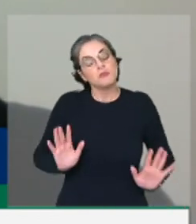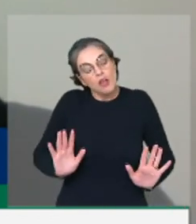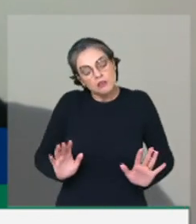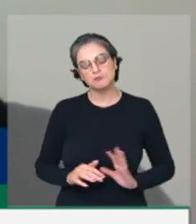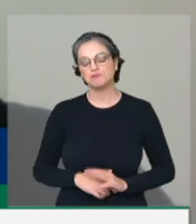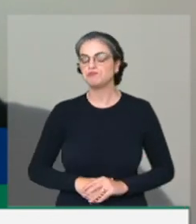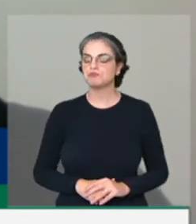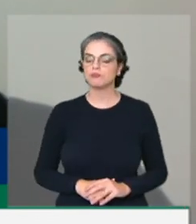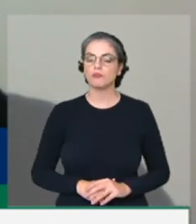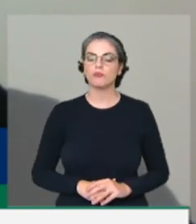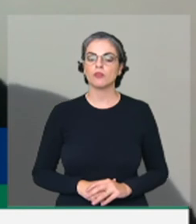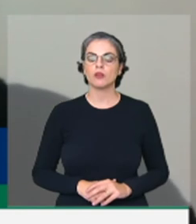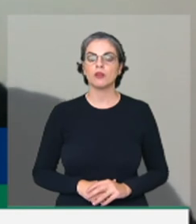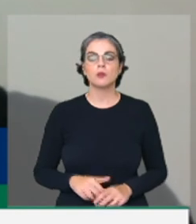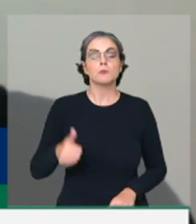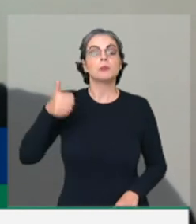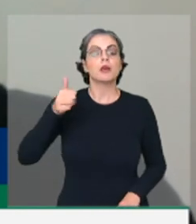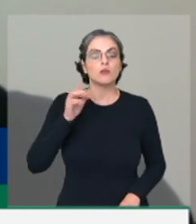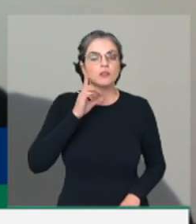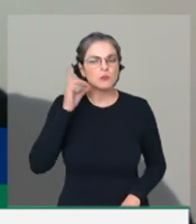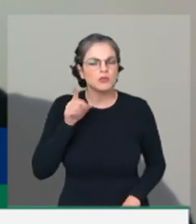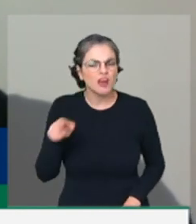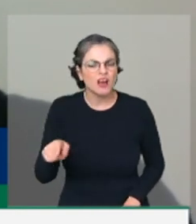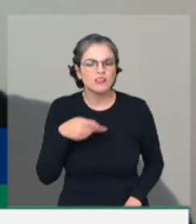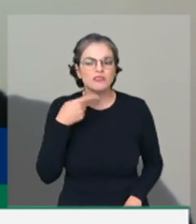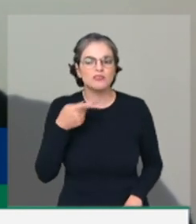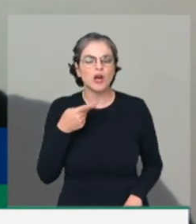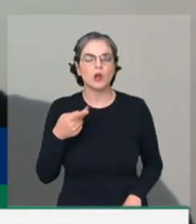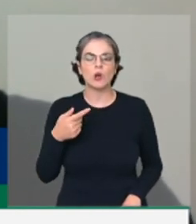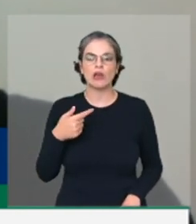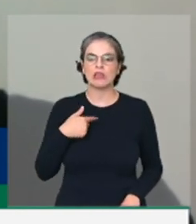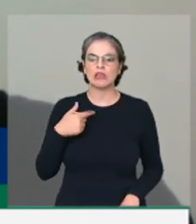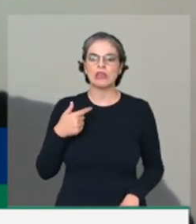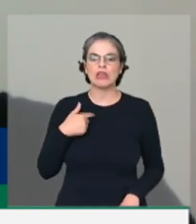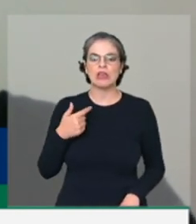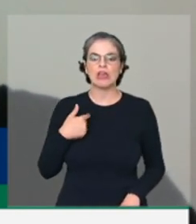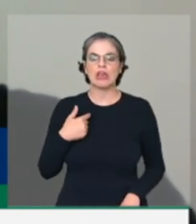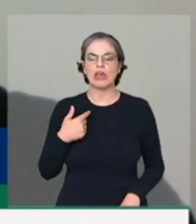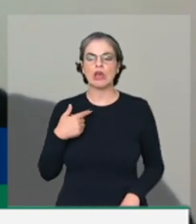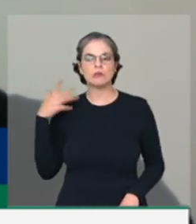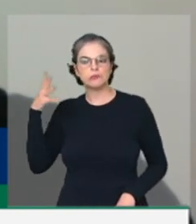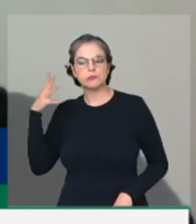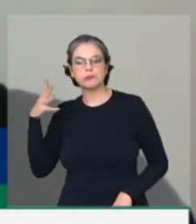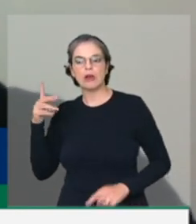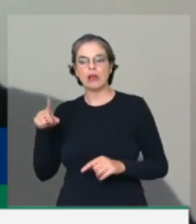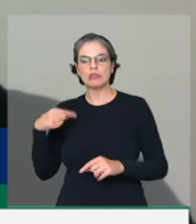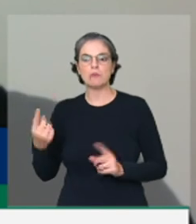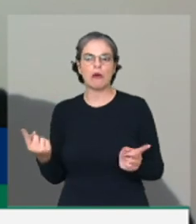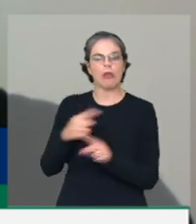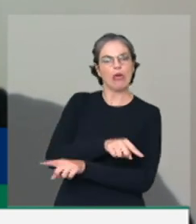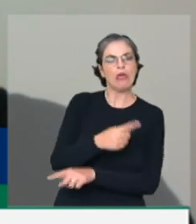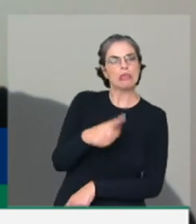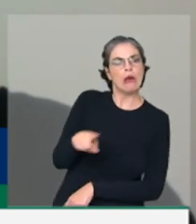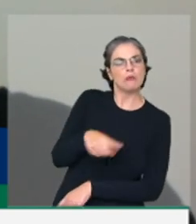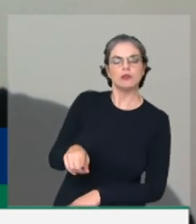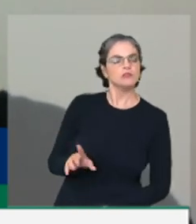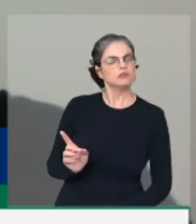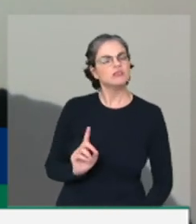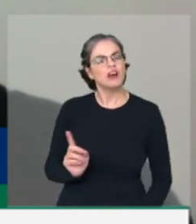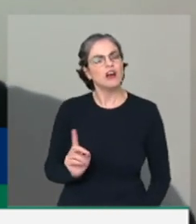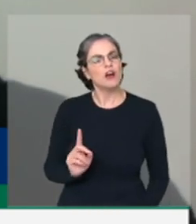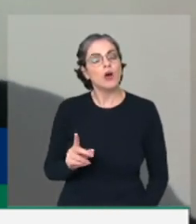é que o primeiro deputado que disse que eu neguei a minha fala no vídeo é uma desinformação seletiva, pois eu não neguei o que eu disse, eu simplesmente